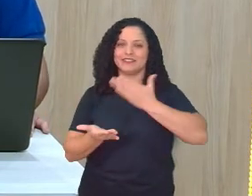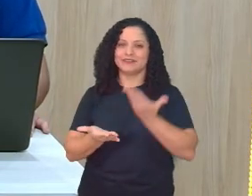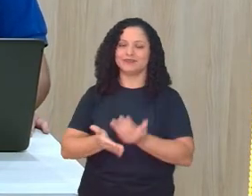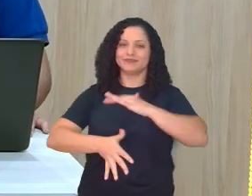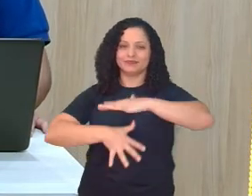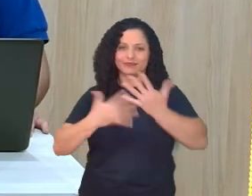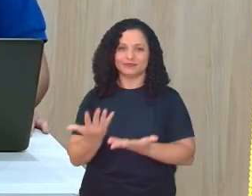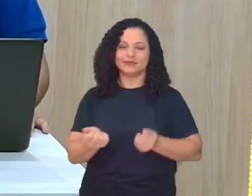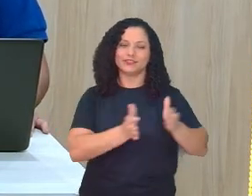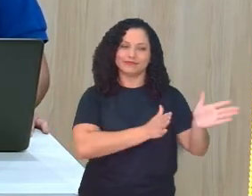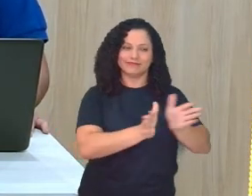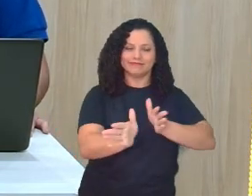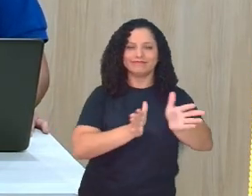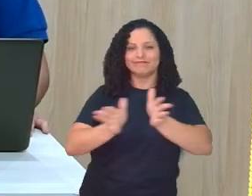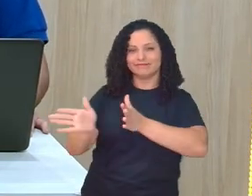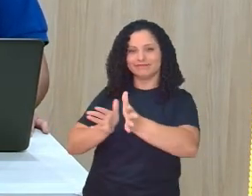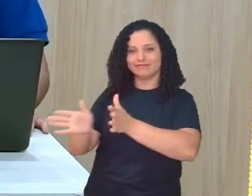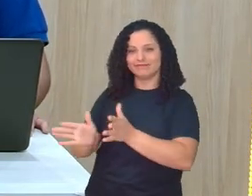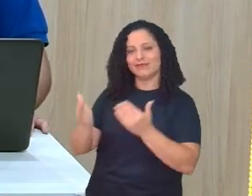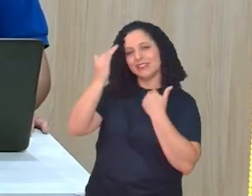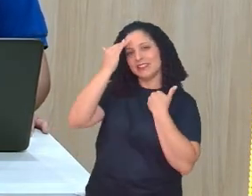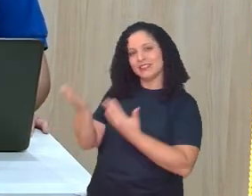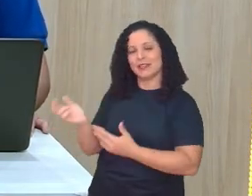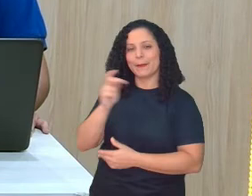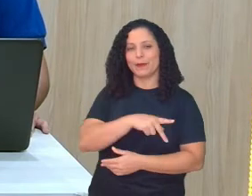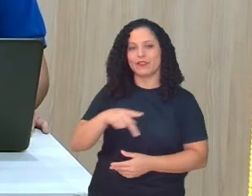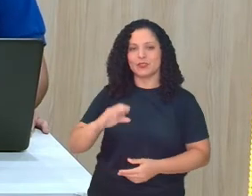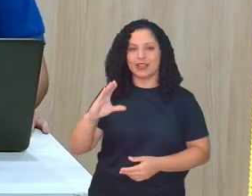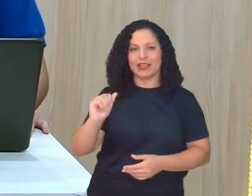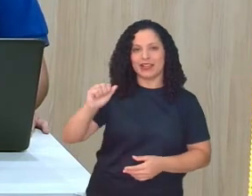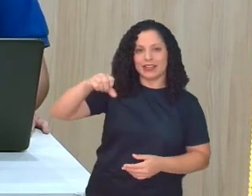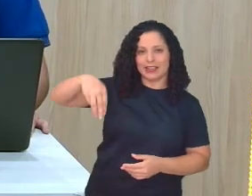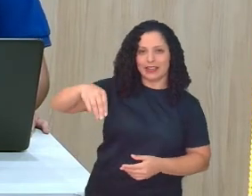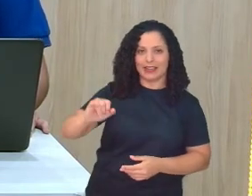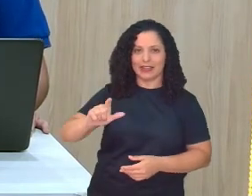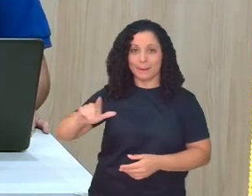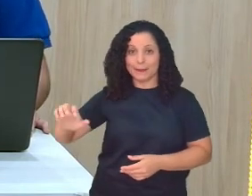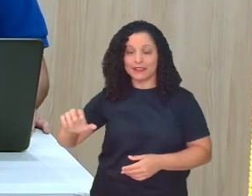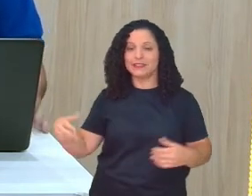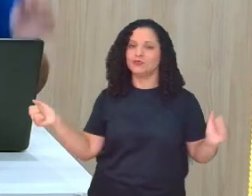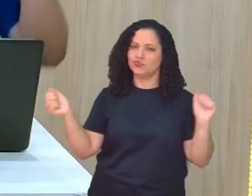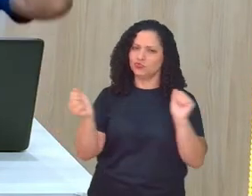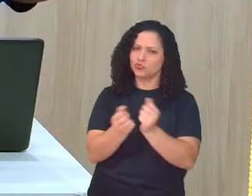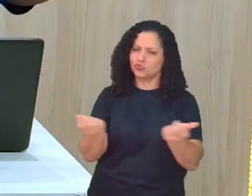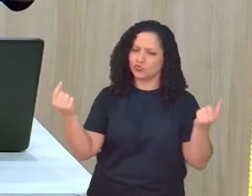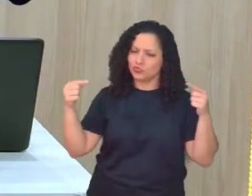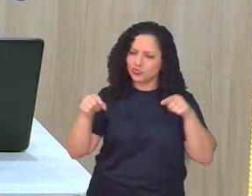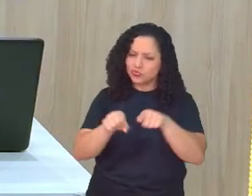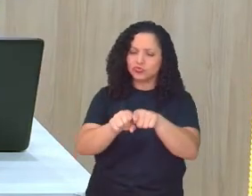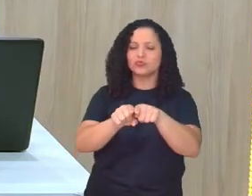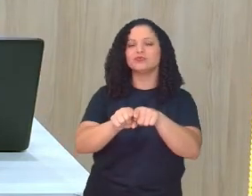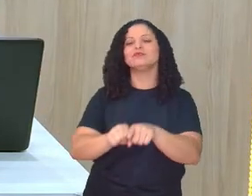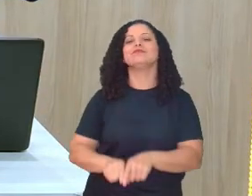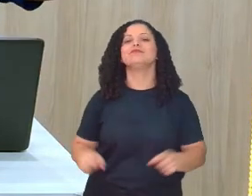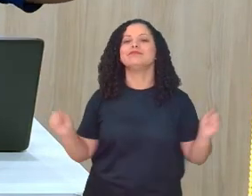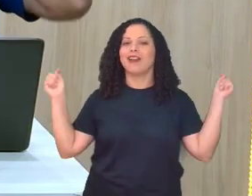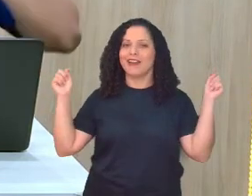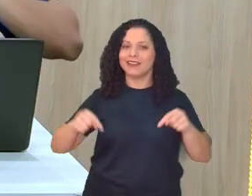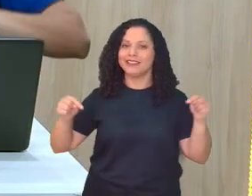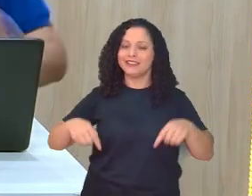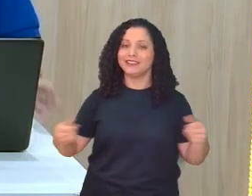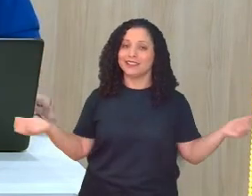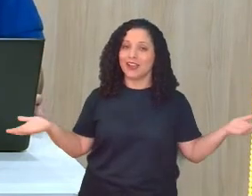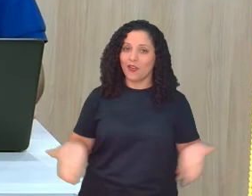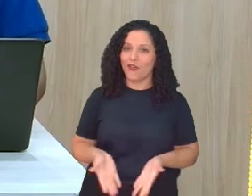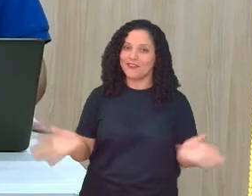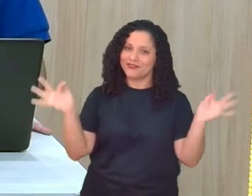tornou nossa aula mais acessível. Agradeço a professora Camille, que esteve aqui comigo nesta aula. E vamos nos despedindo